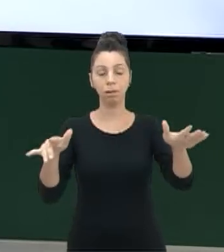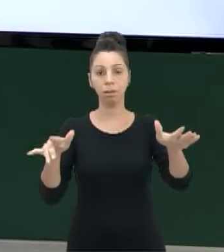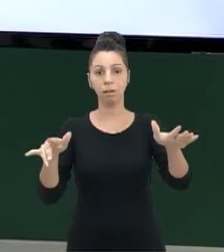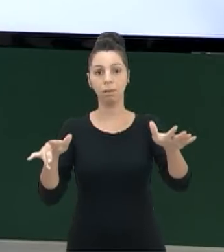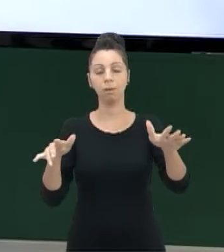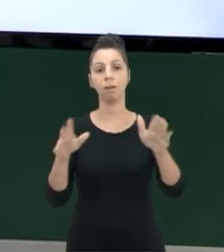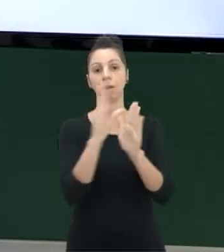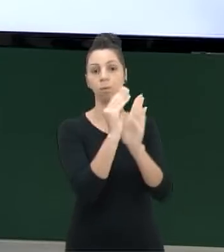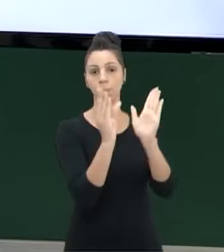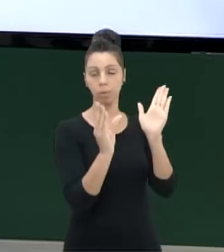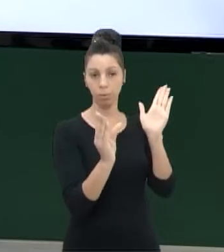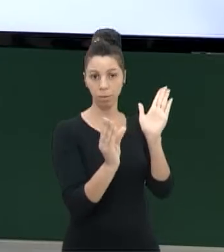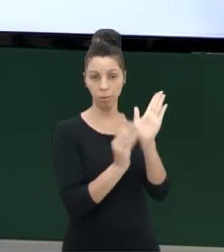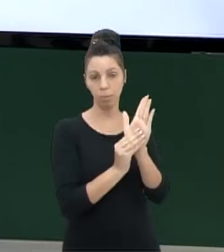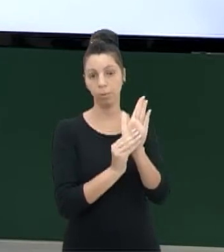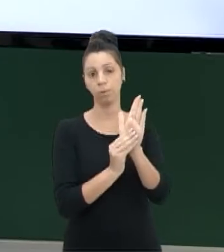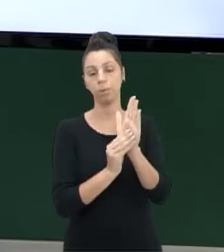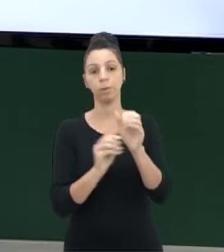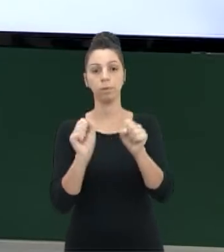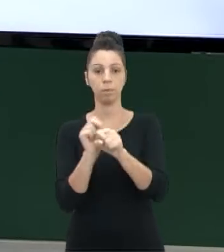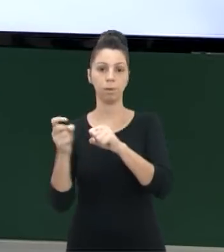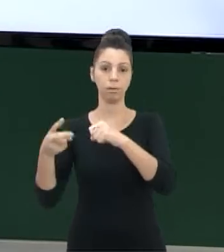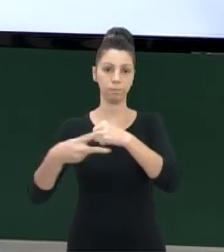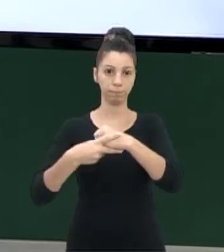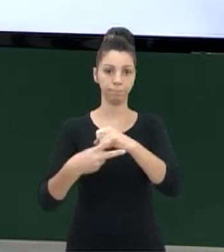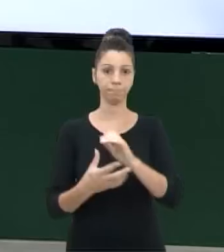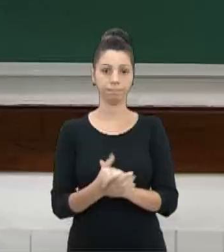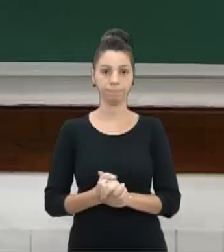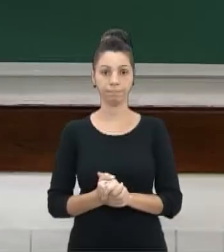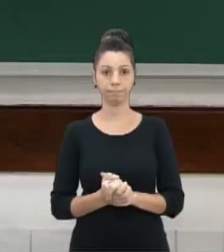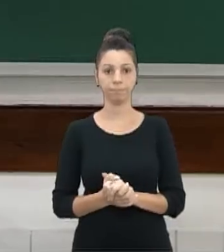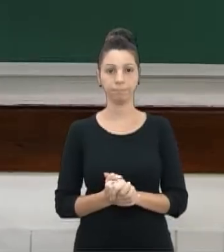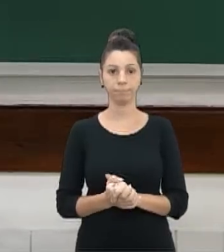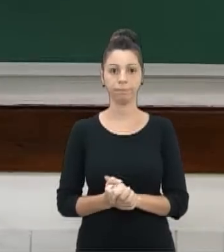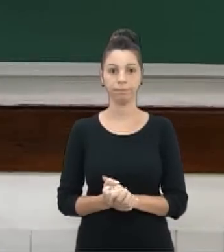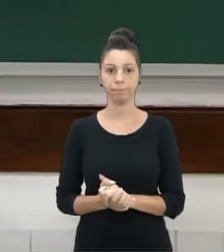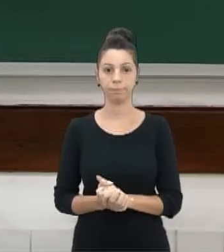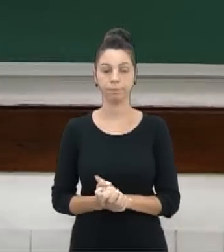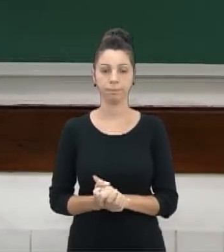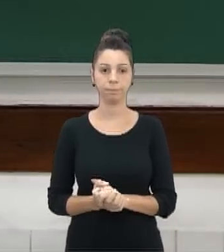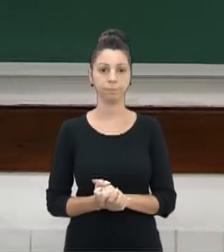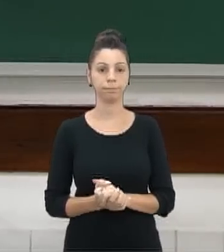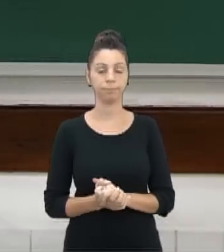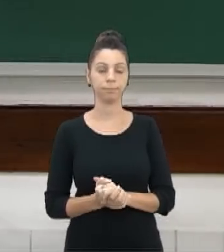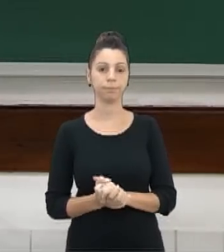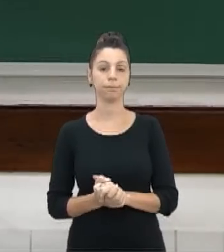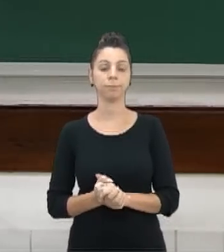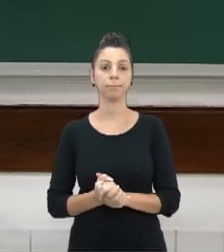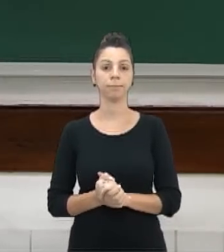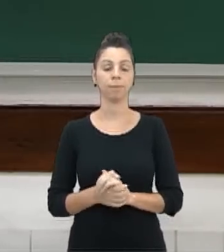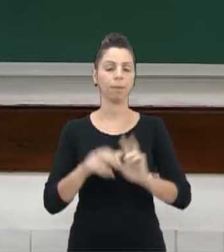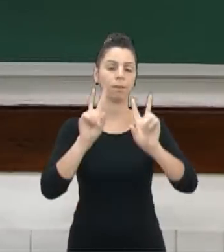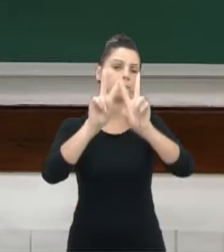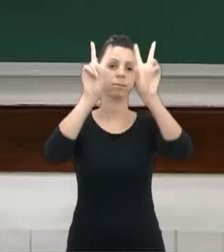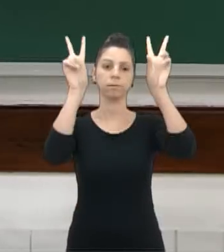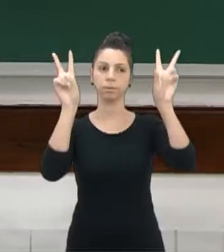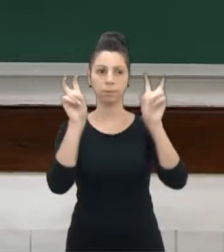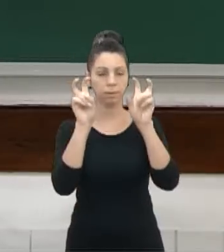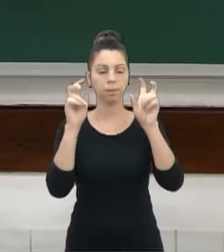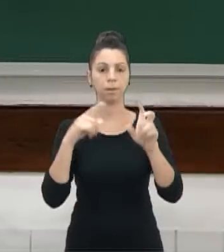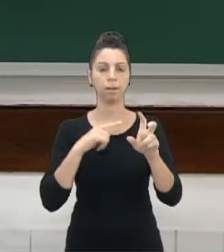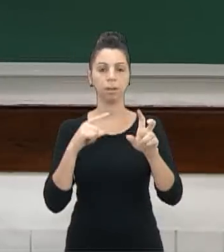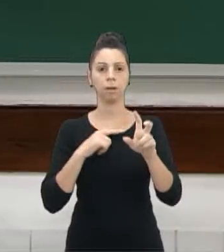nossa revisão de advérbios, tá bom? Vamos lá? Para entrar no tema, eu destaquei